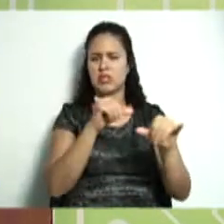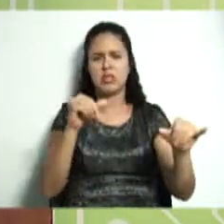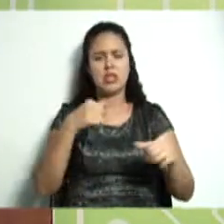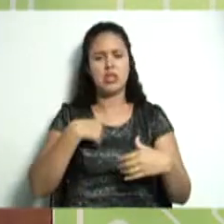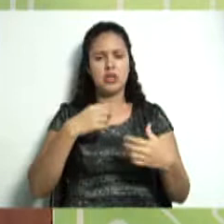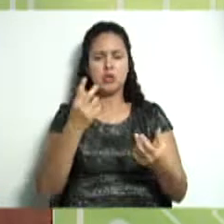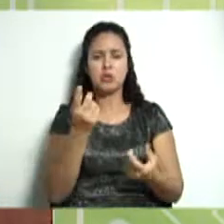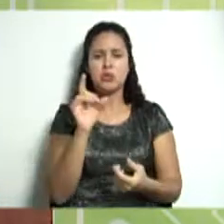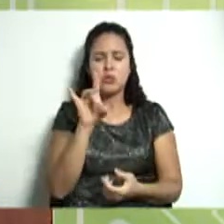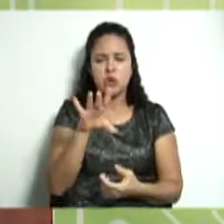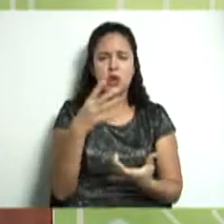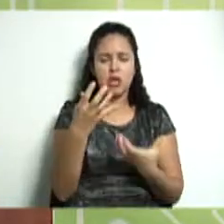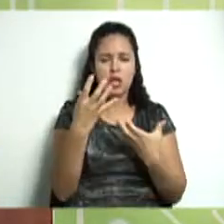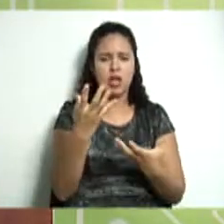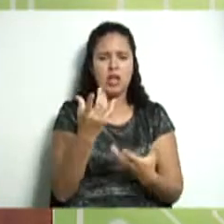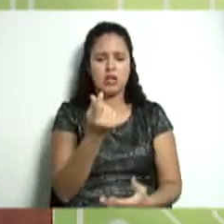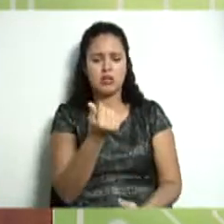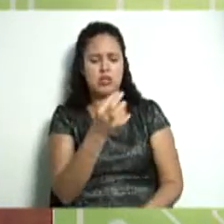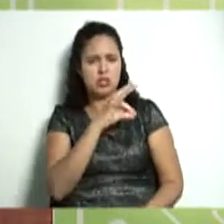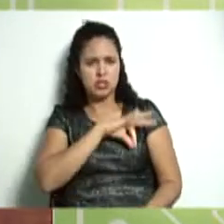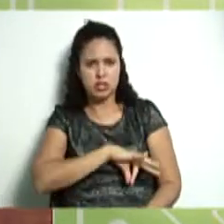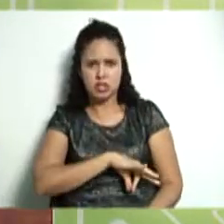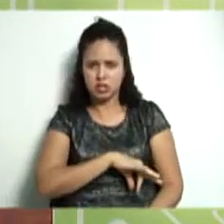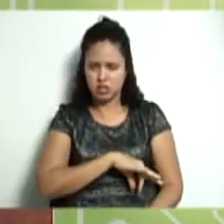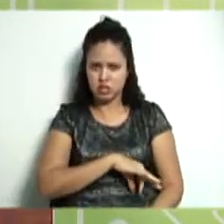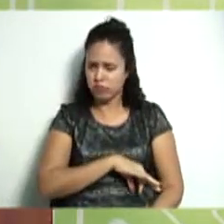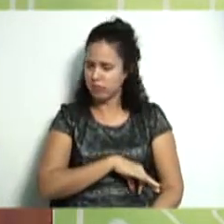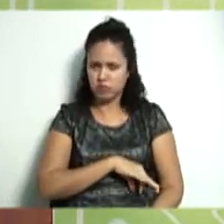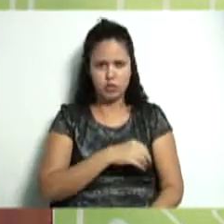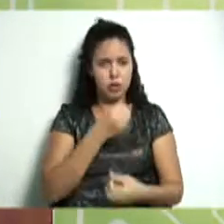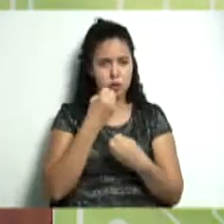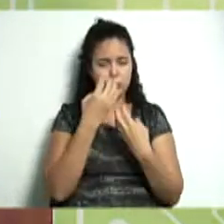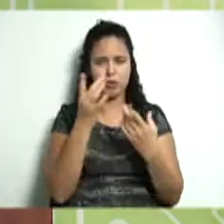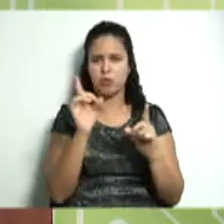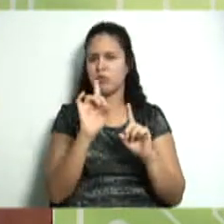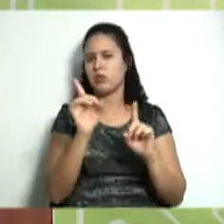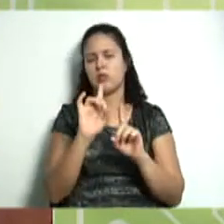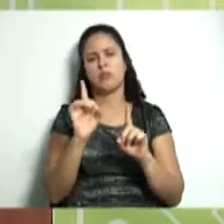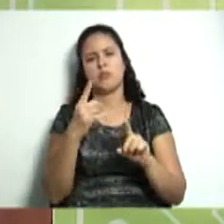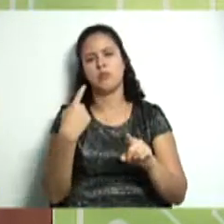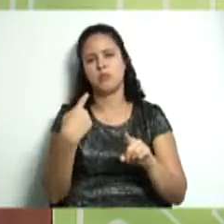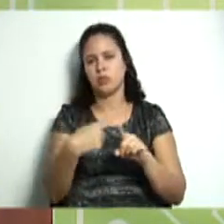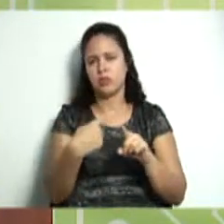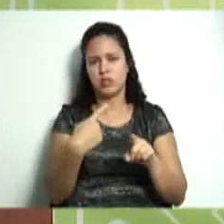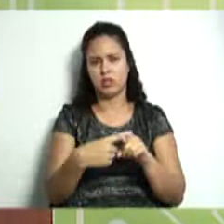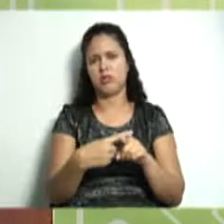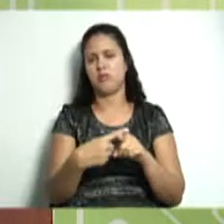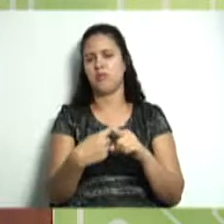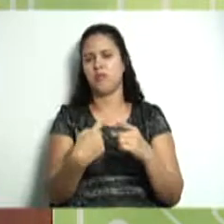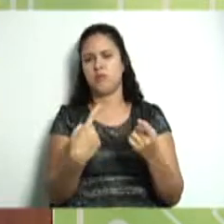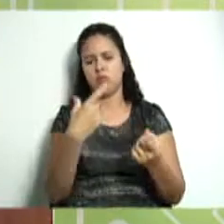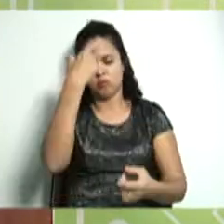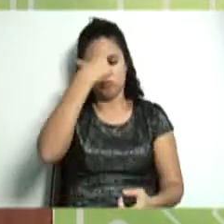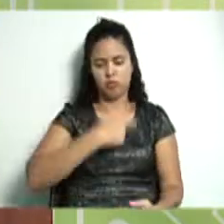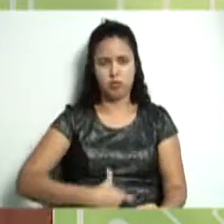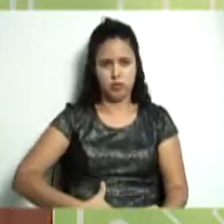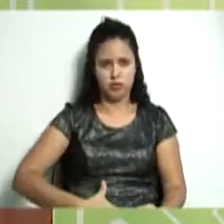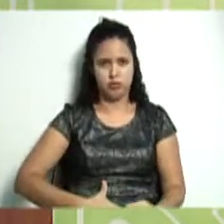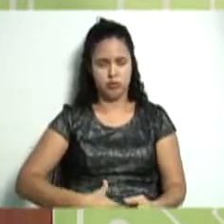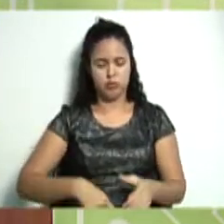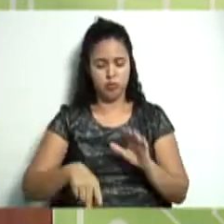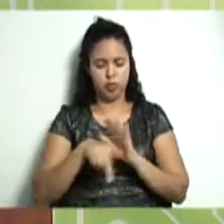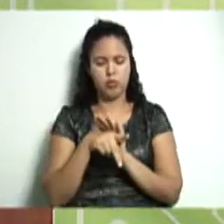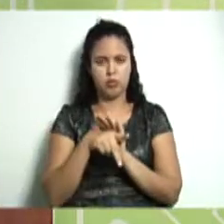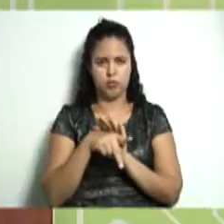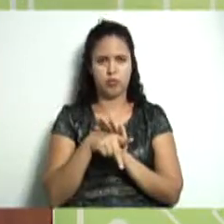quero receber minha renda. Esse não é um bom perfil para o cooperado. O perfil de um cooperado